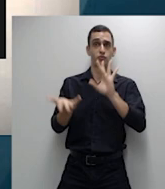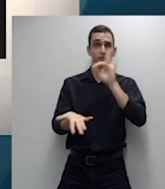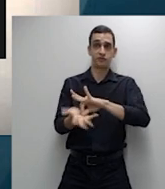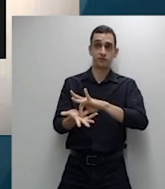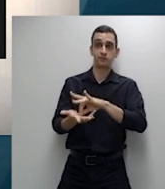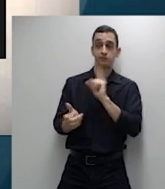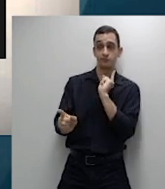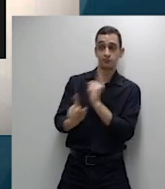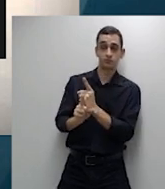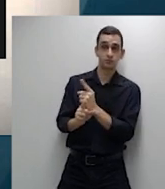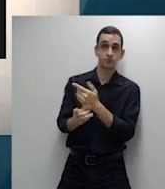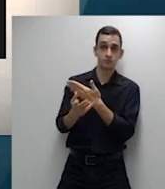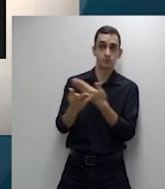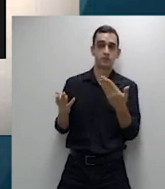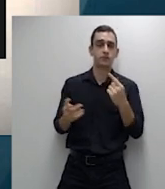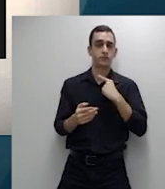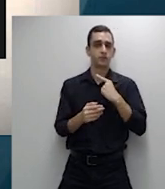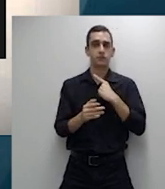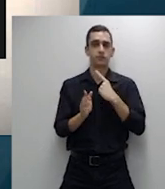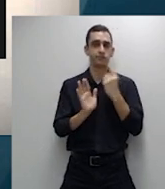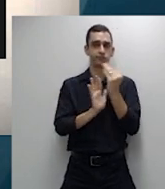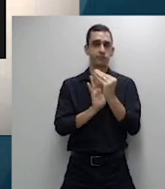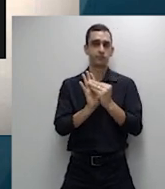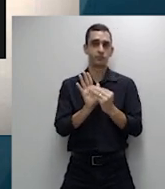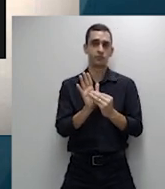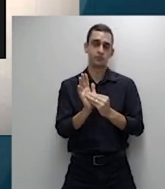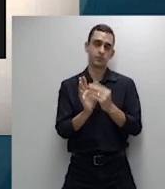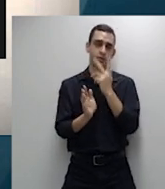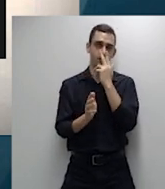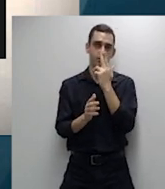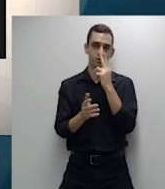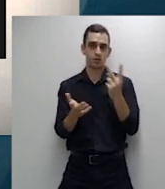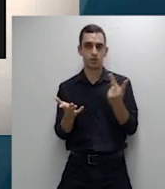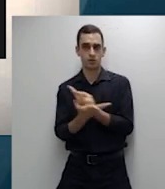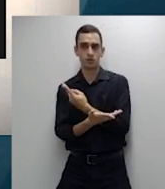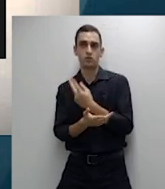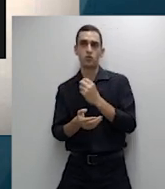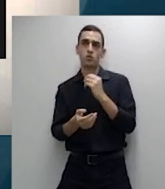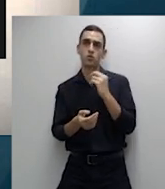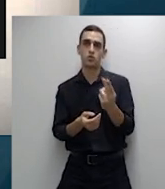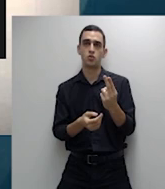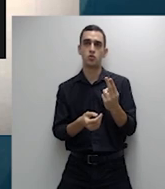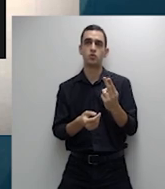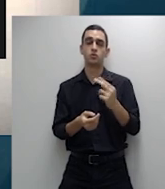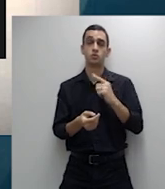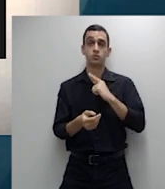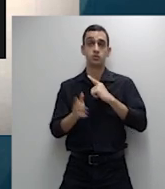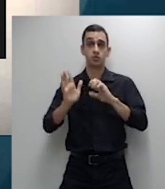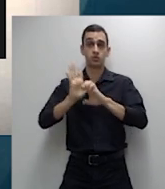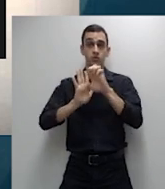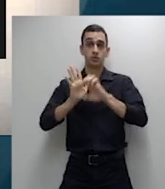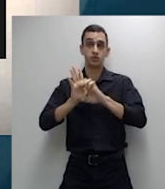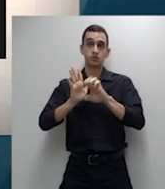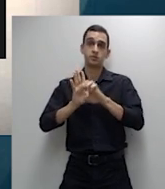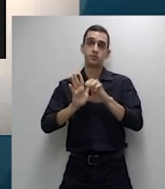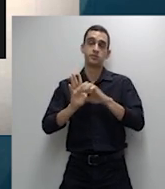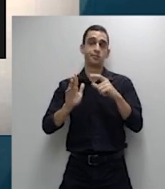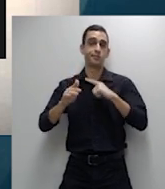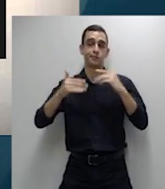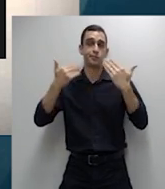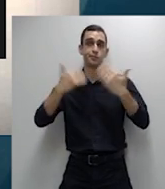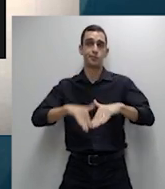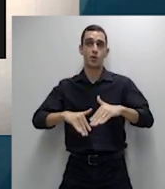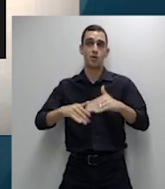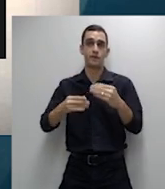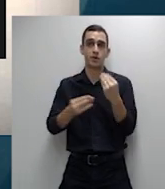essa designação ou essa expressão ela extrapolou o limite do edital quando da aplicação da prova mas apenas